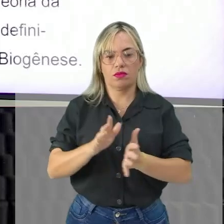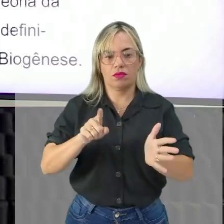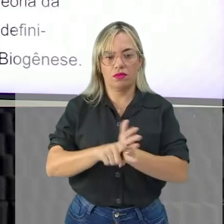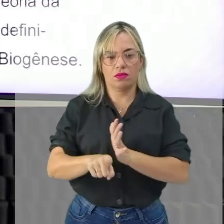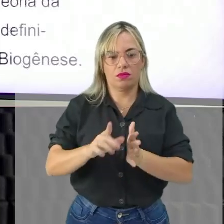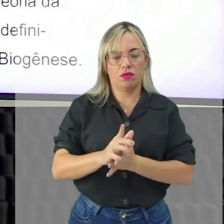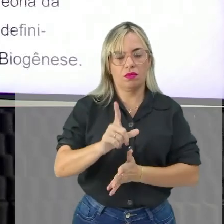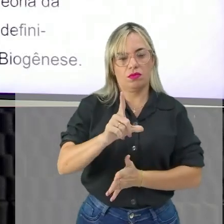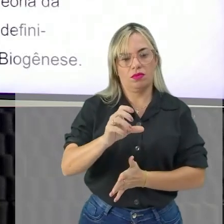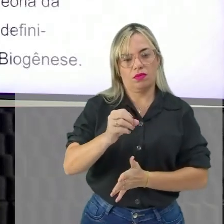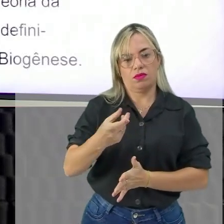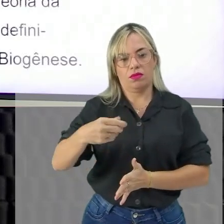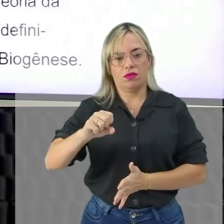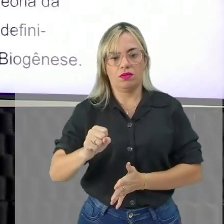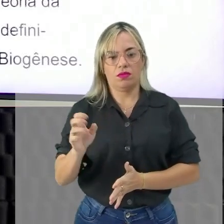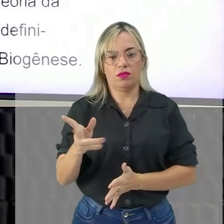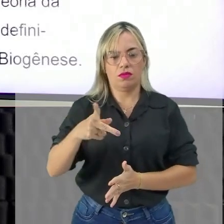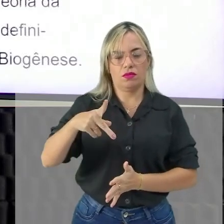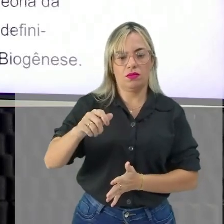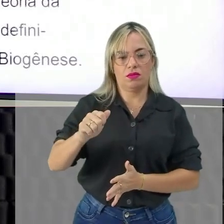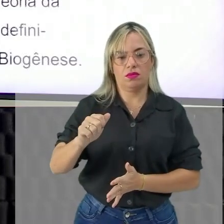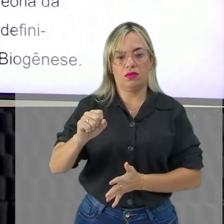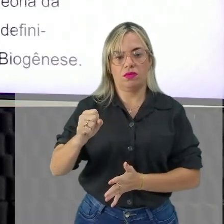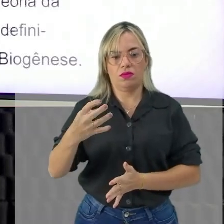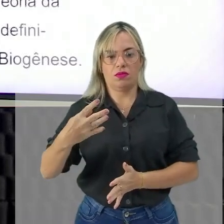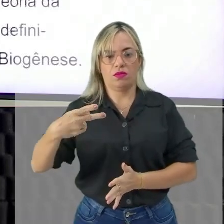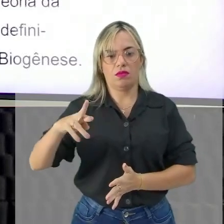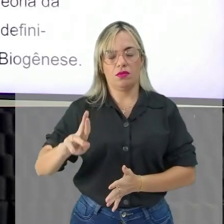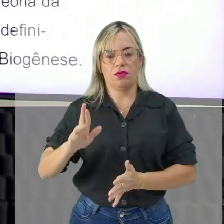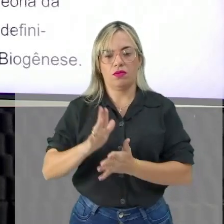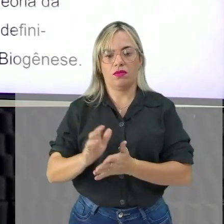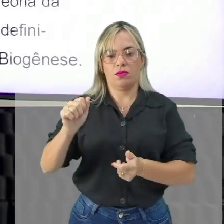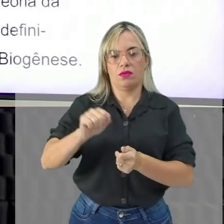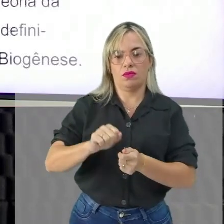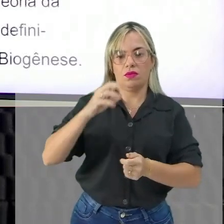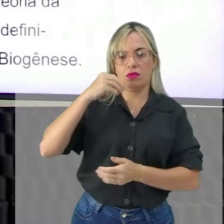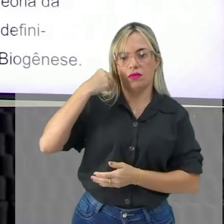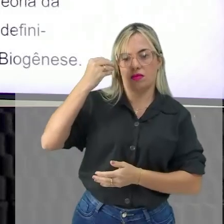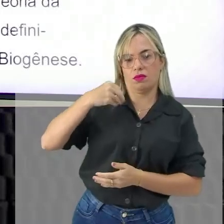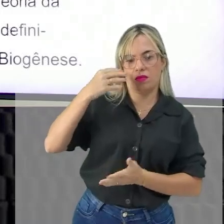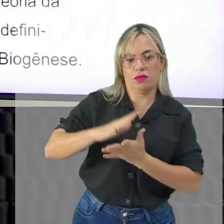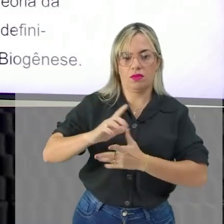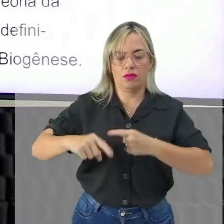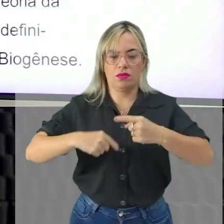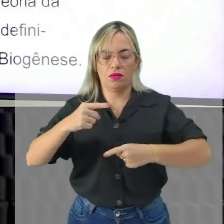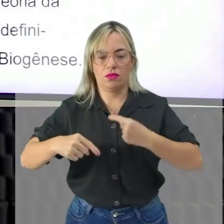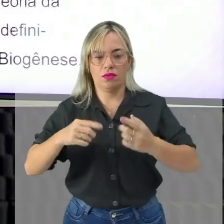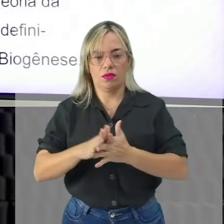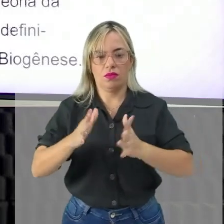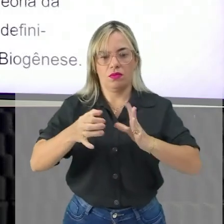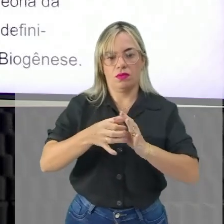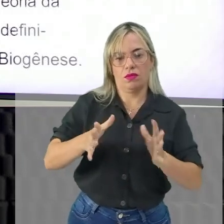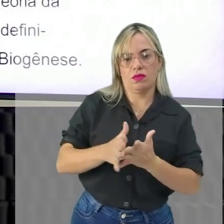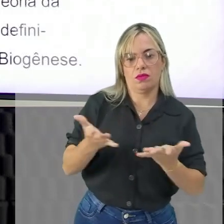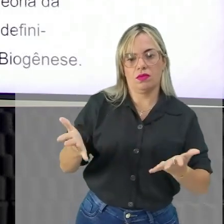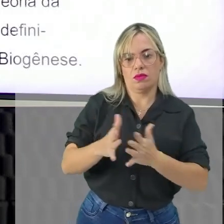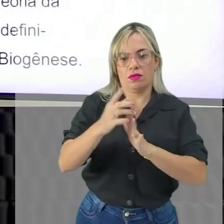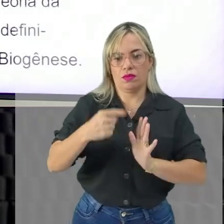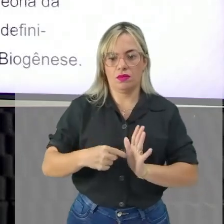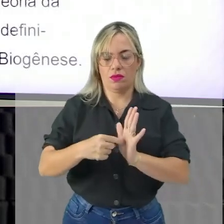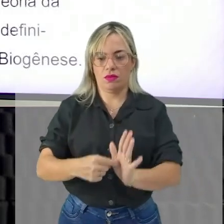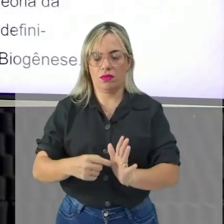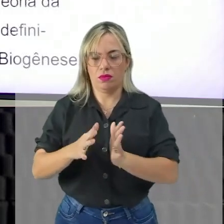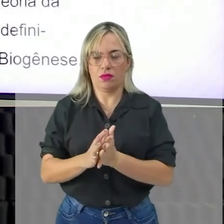Louis Pasteur realizou um experimento sobre geração espontânea, no qual demonstrou que os